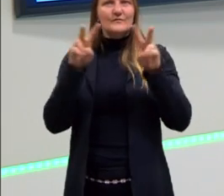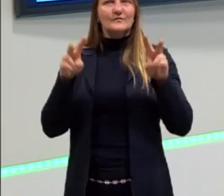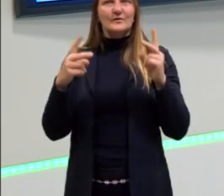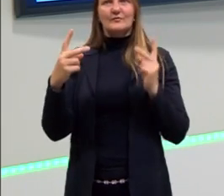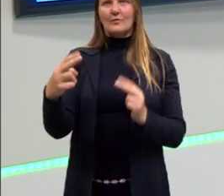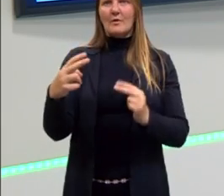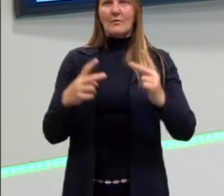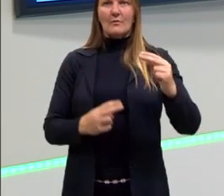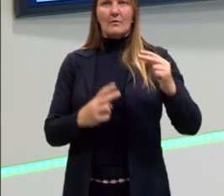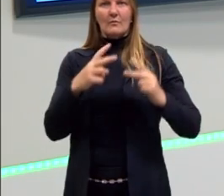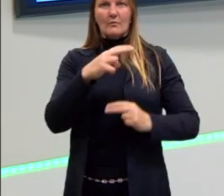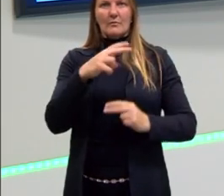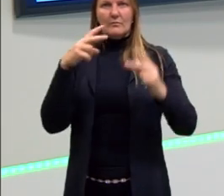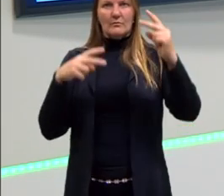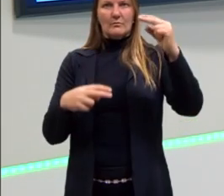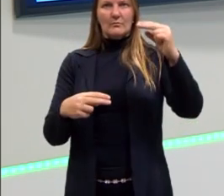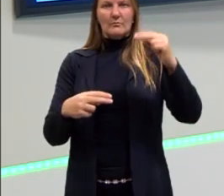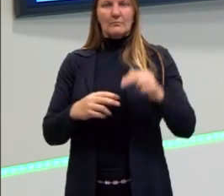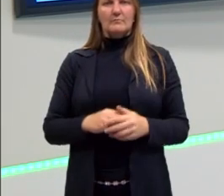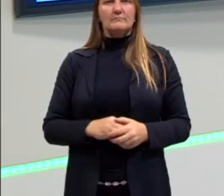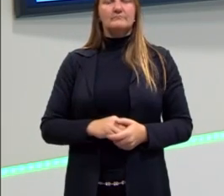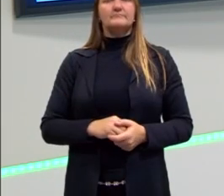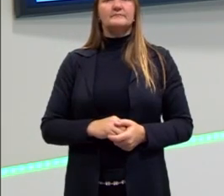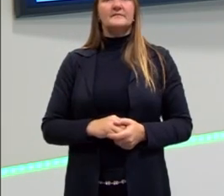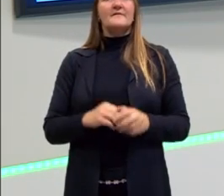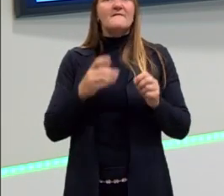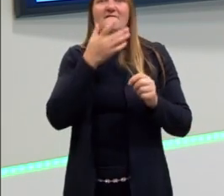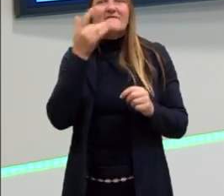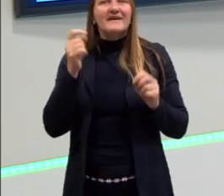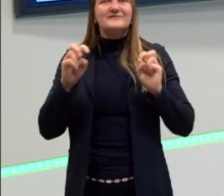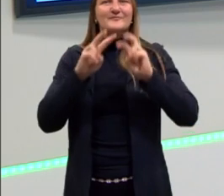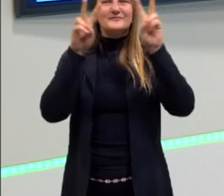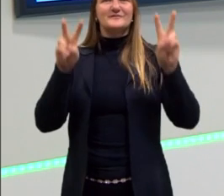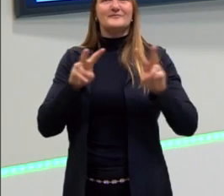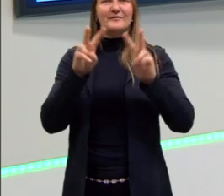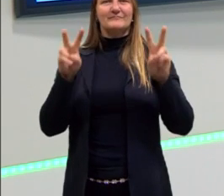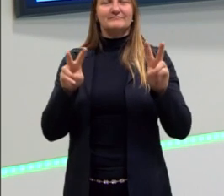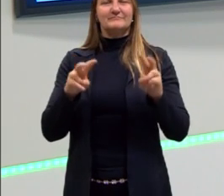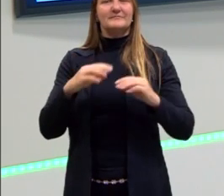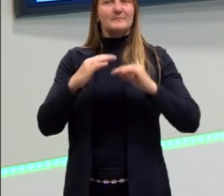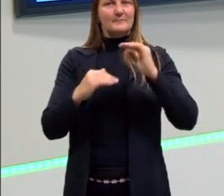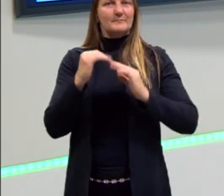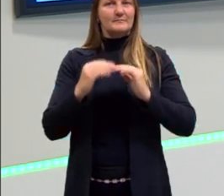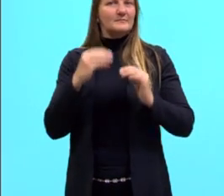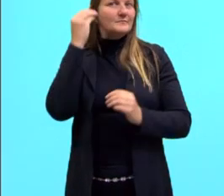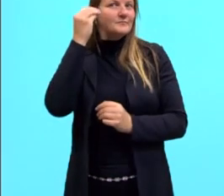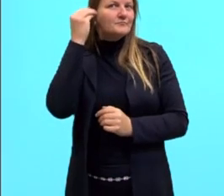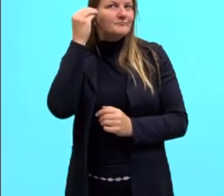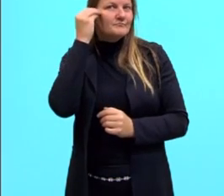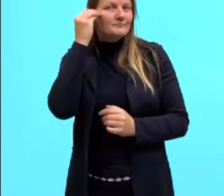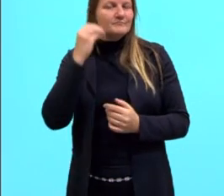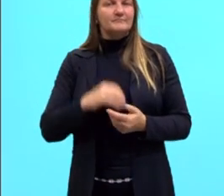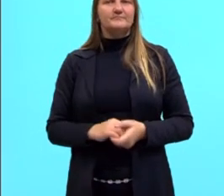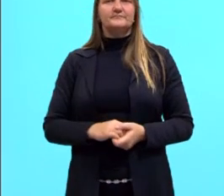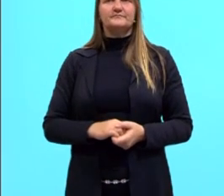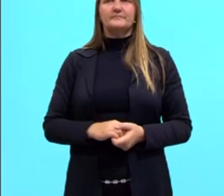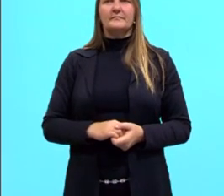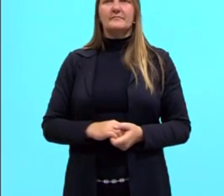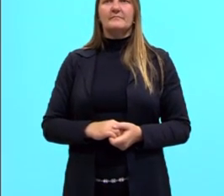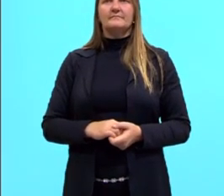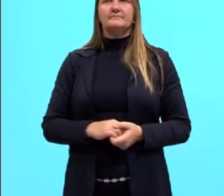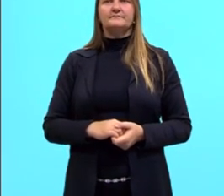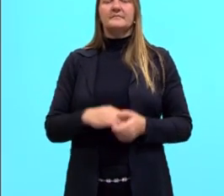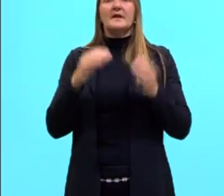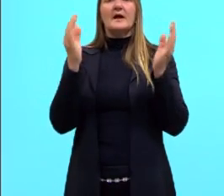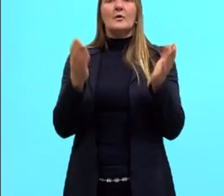cidade está fica mais fácil de visualizar na prática e vamos ver agora os